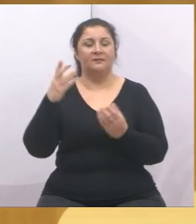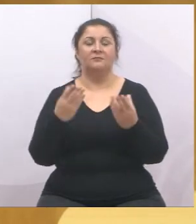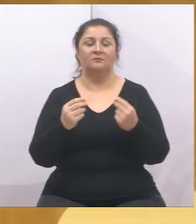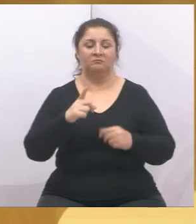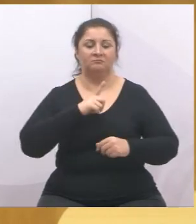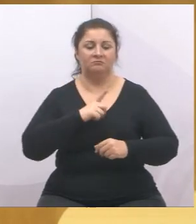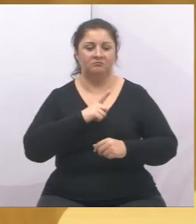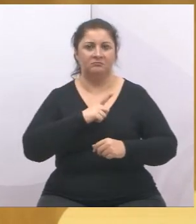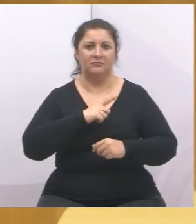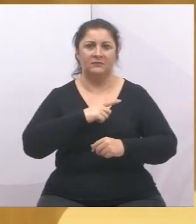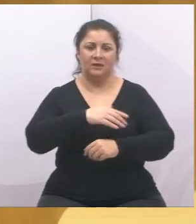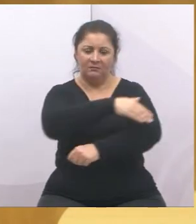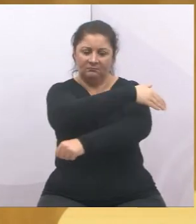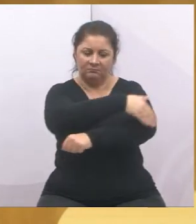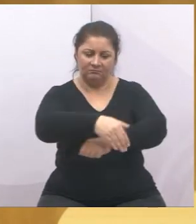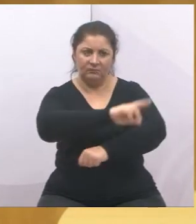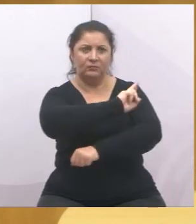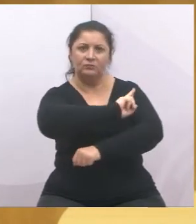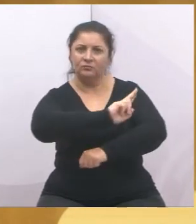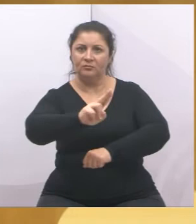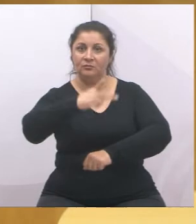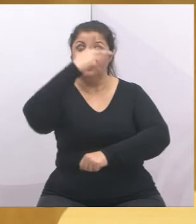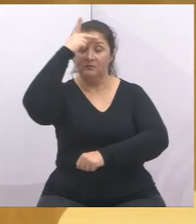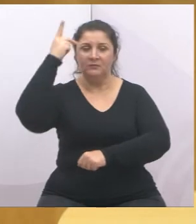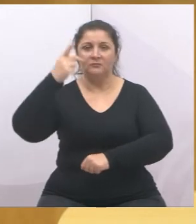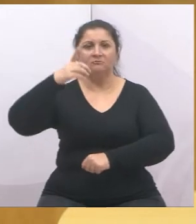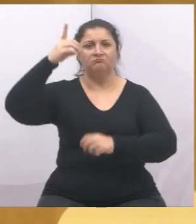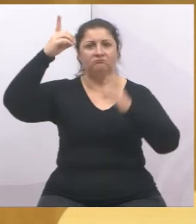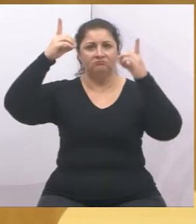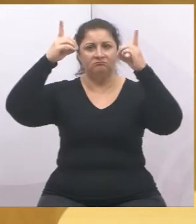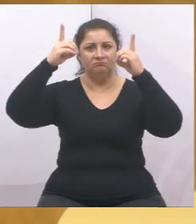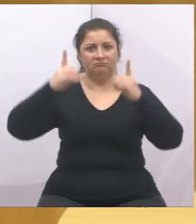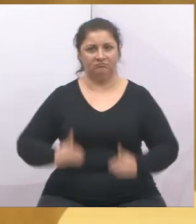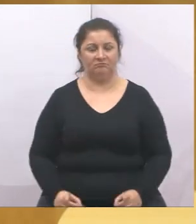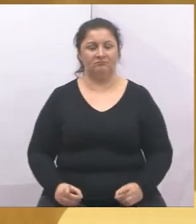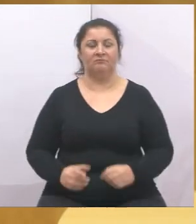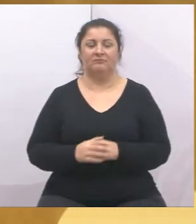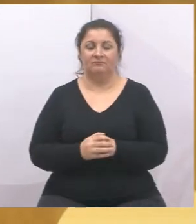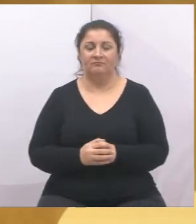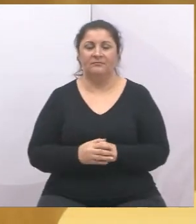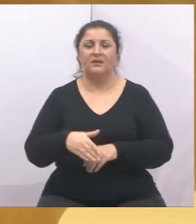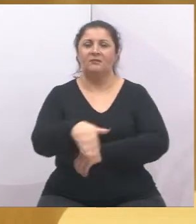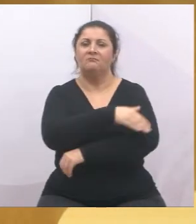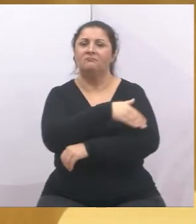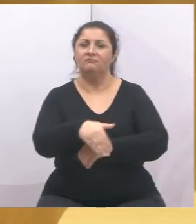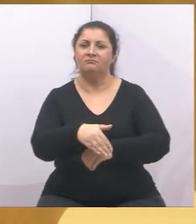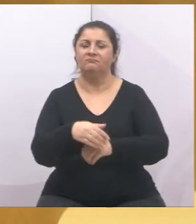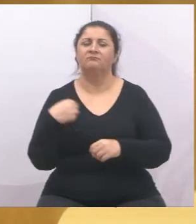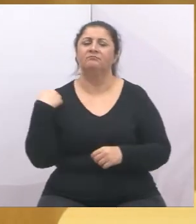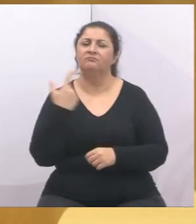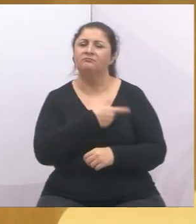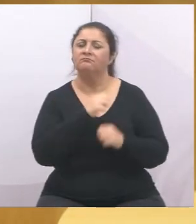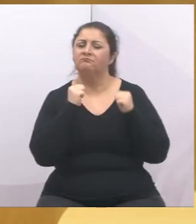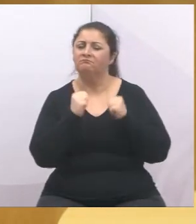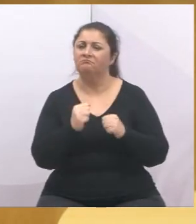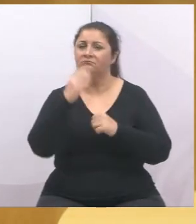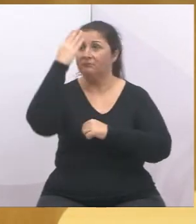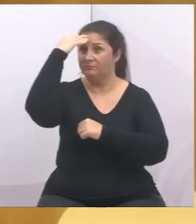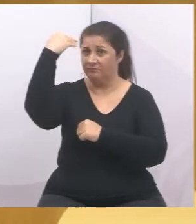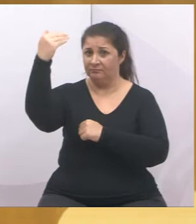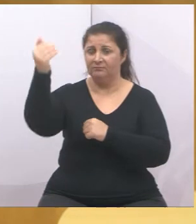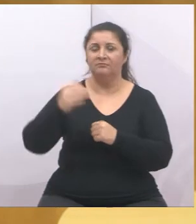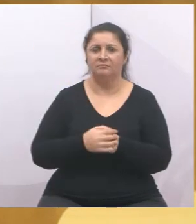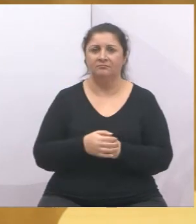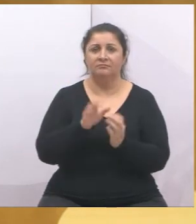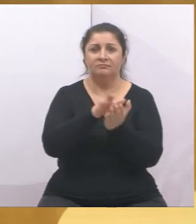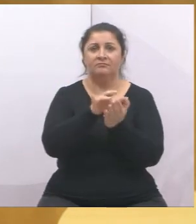pessoa tão importante, tão digna, num pedacinho seu, numa rua, que a gente pôde fazer essa homenagem.